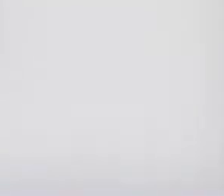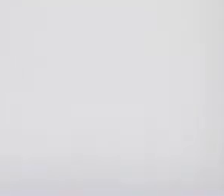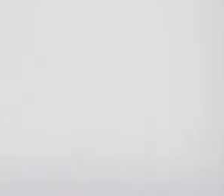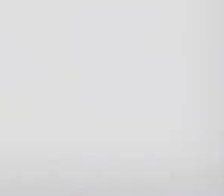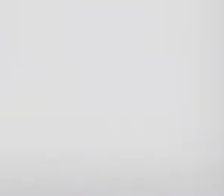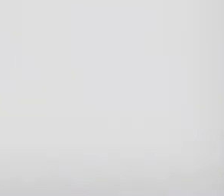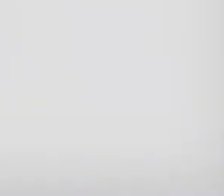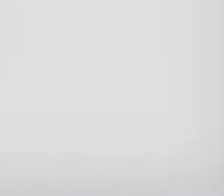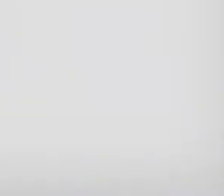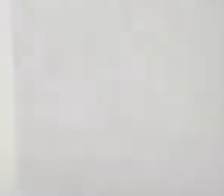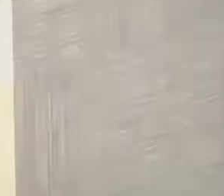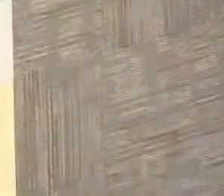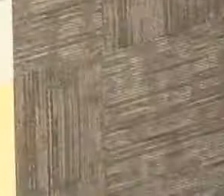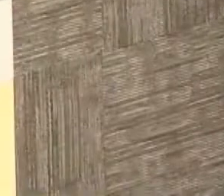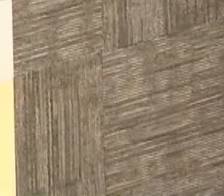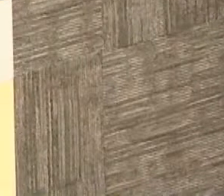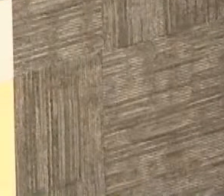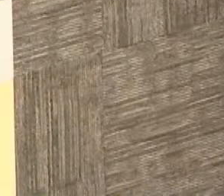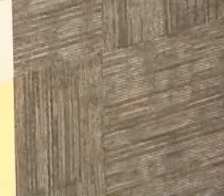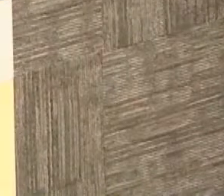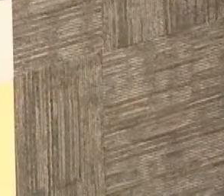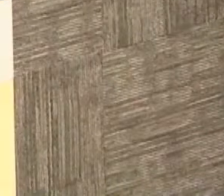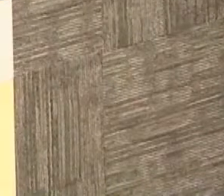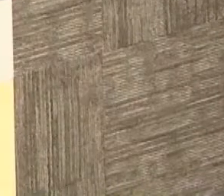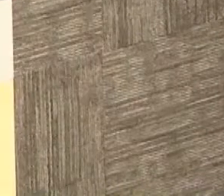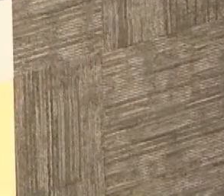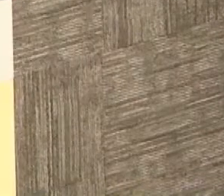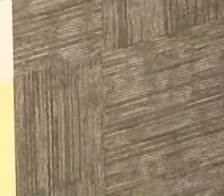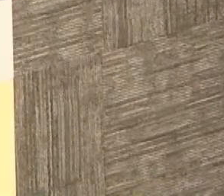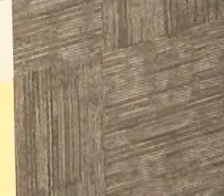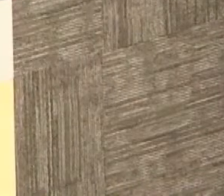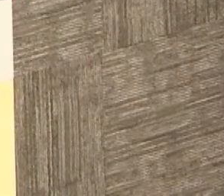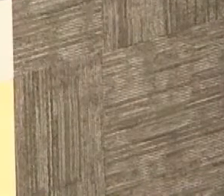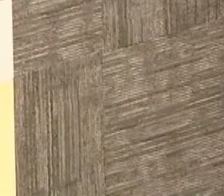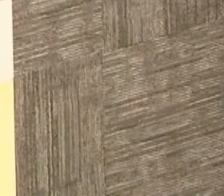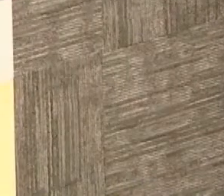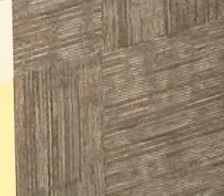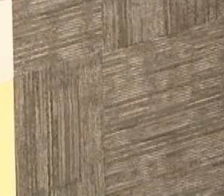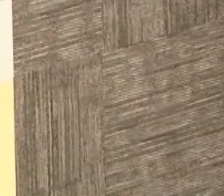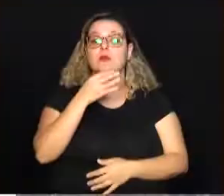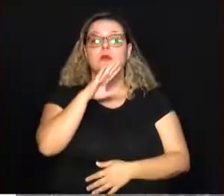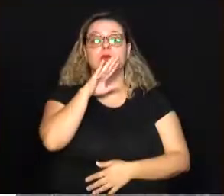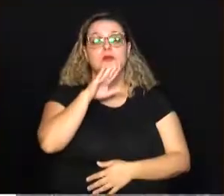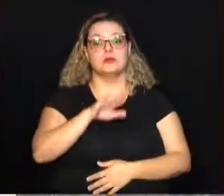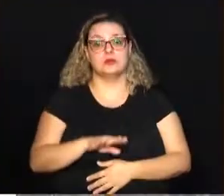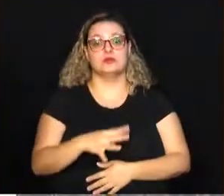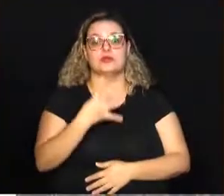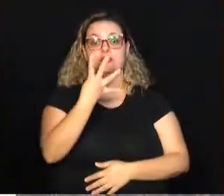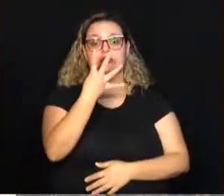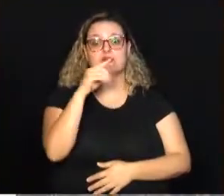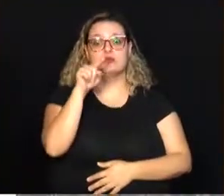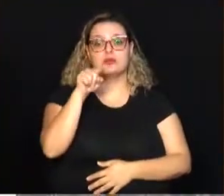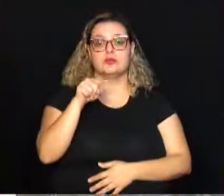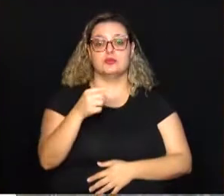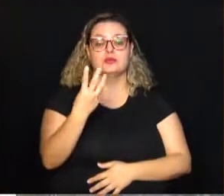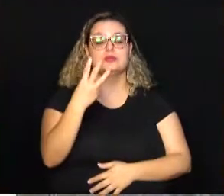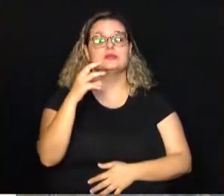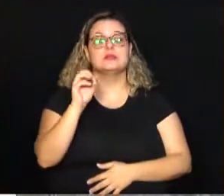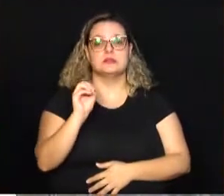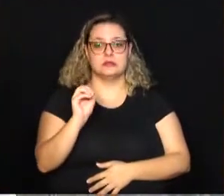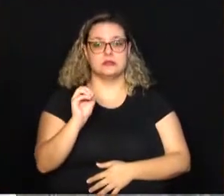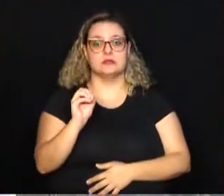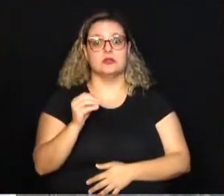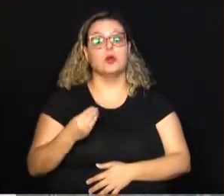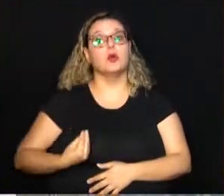TV Câmara, Campinas. Olá, boa tarde. São 4h30. Nós estamos